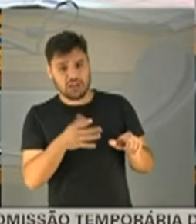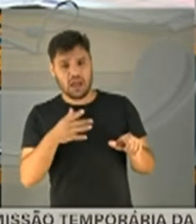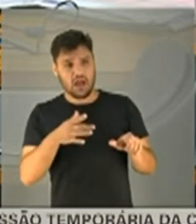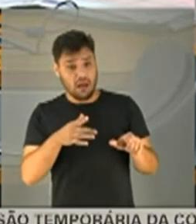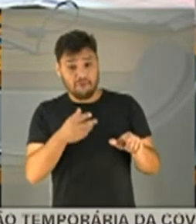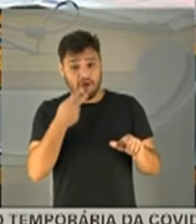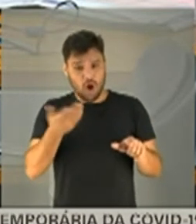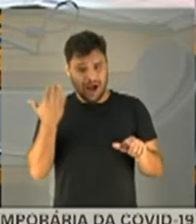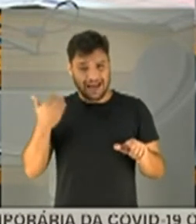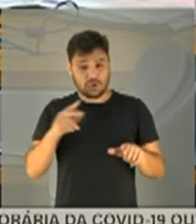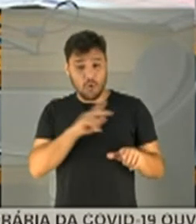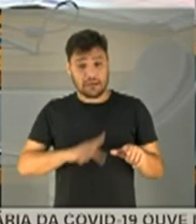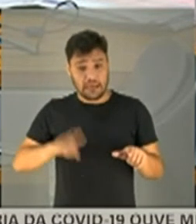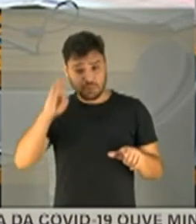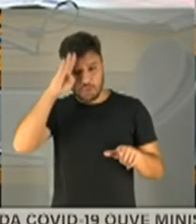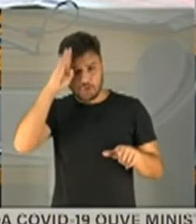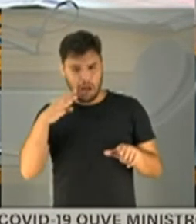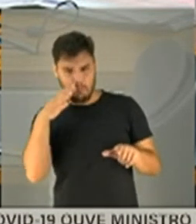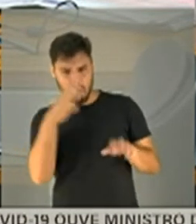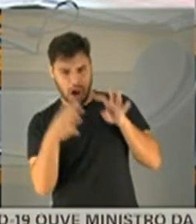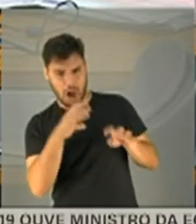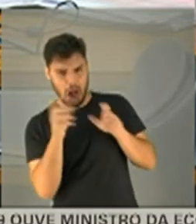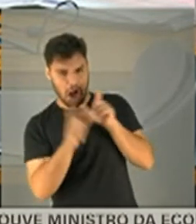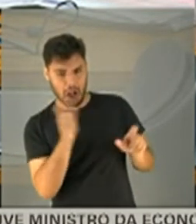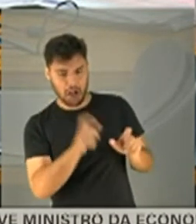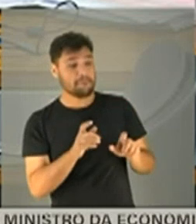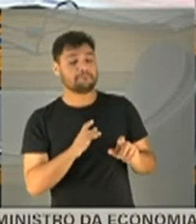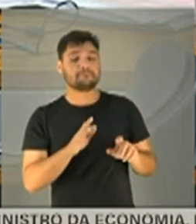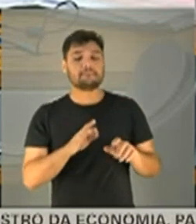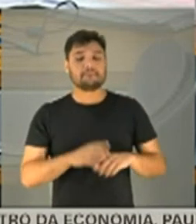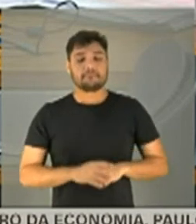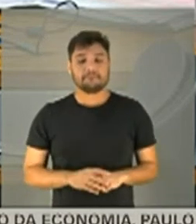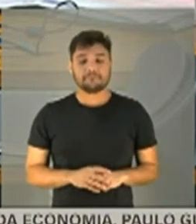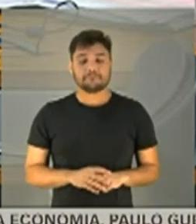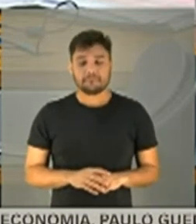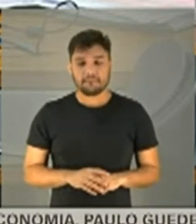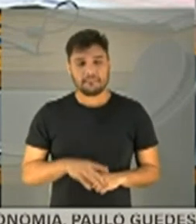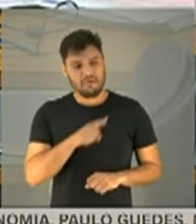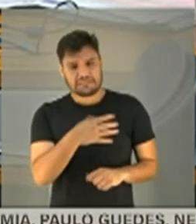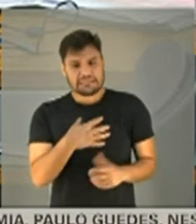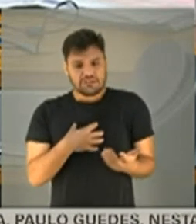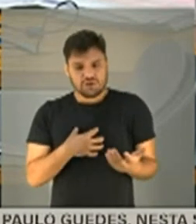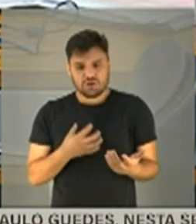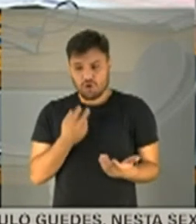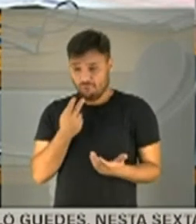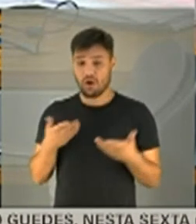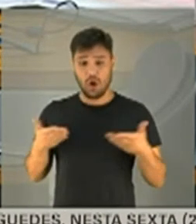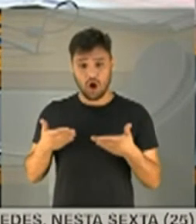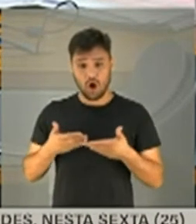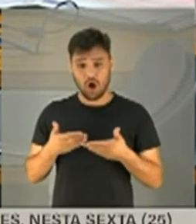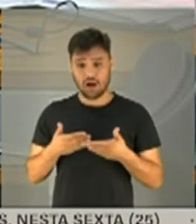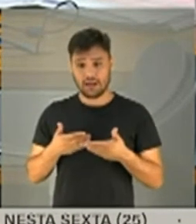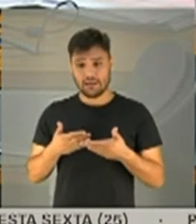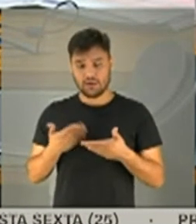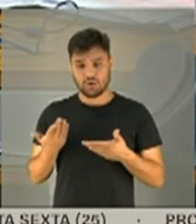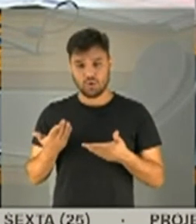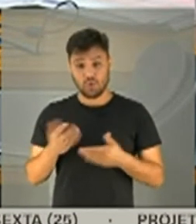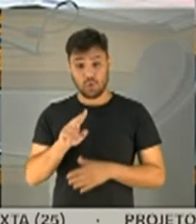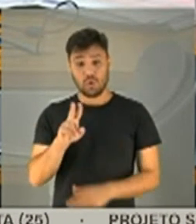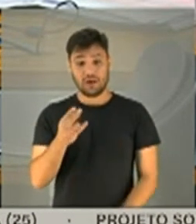ataques do presidente da República, de alguma forma, quando o senhor falou agora de Hitler há pouco, até